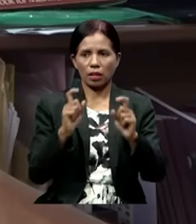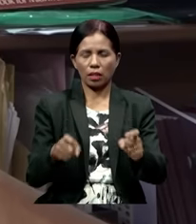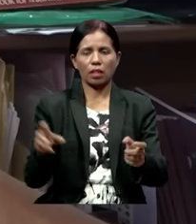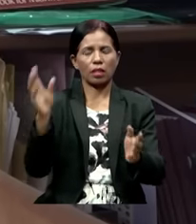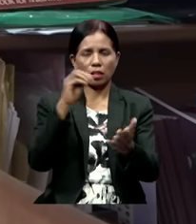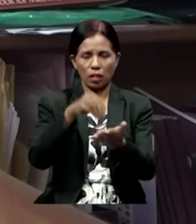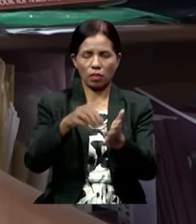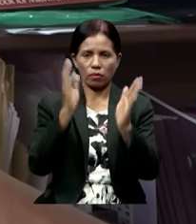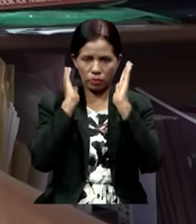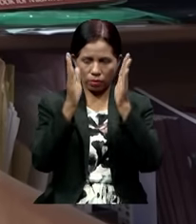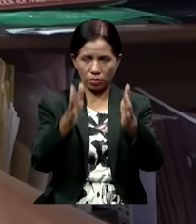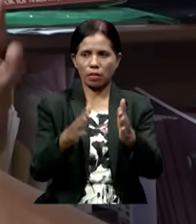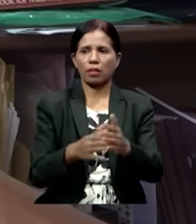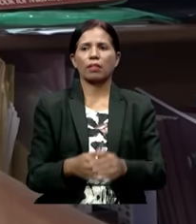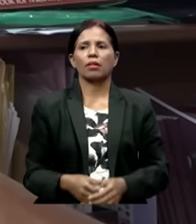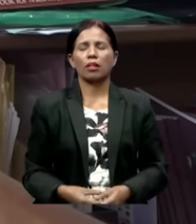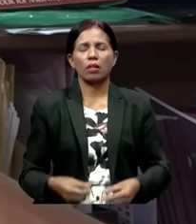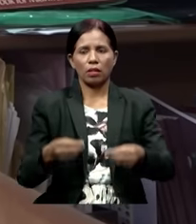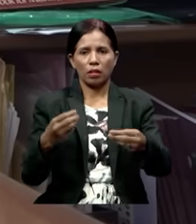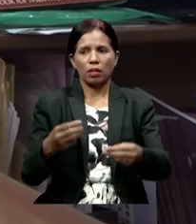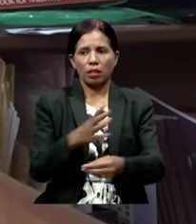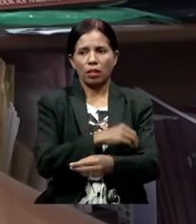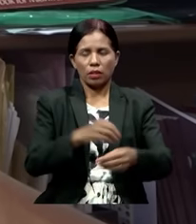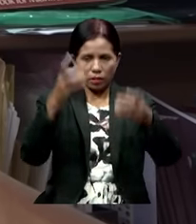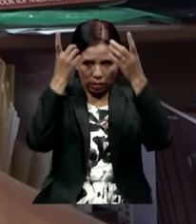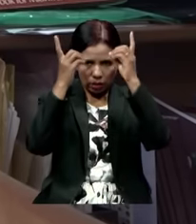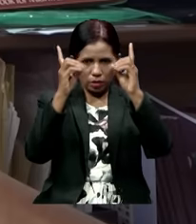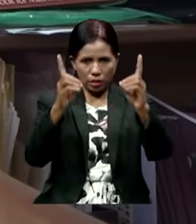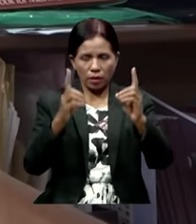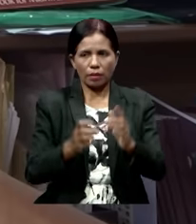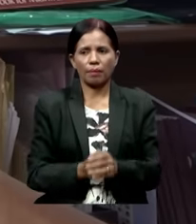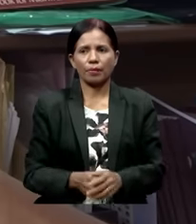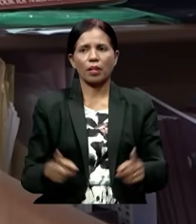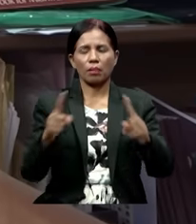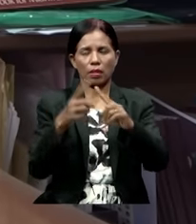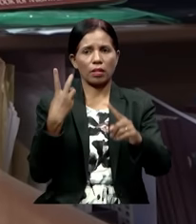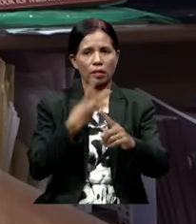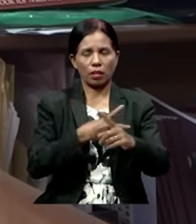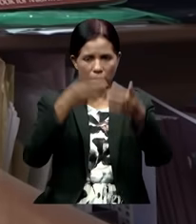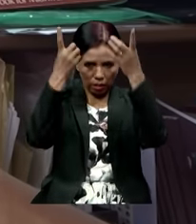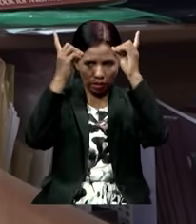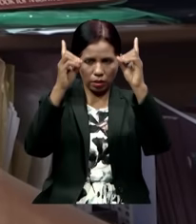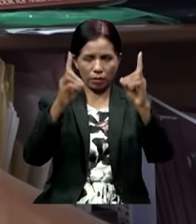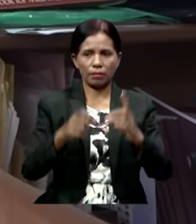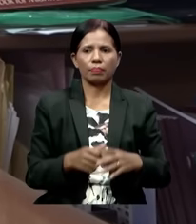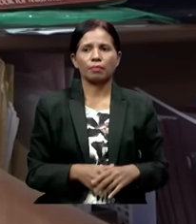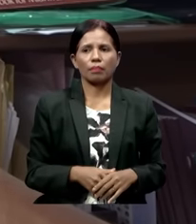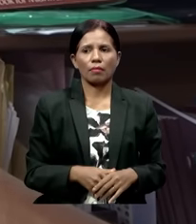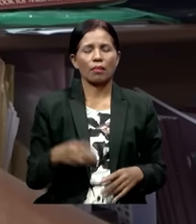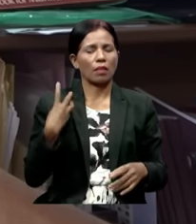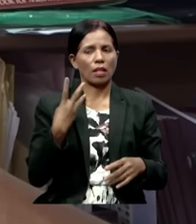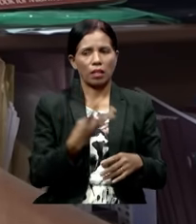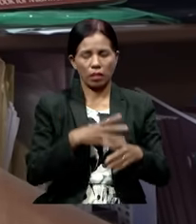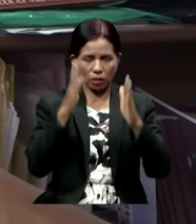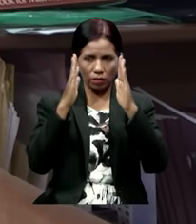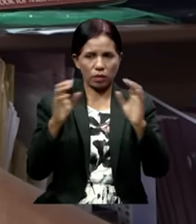integridade. Boa ter integridade não é determinante para a decisão. Não é bem ter integridade